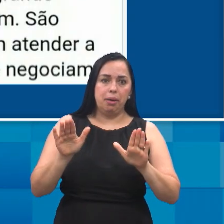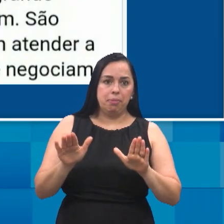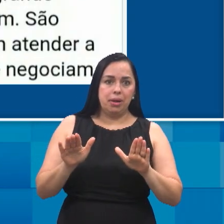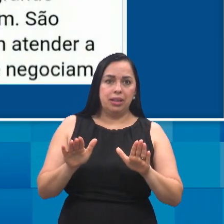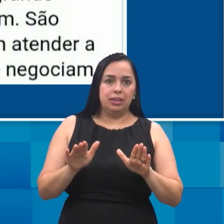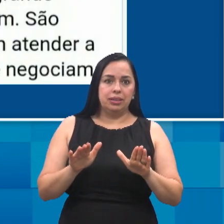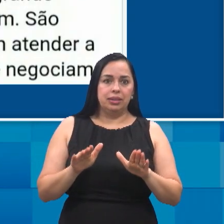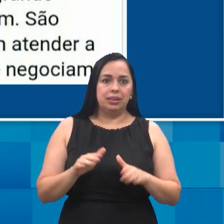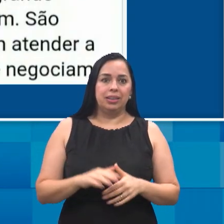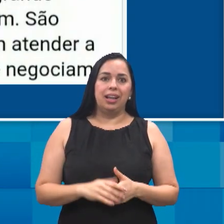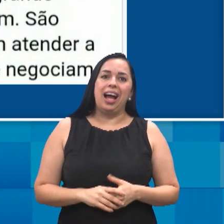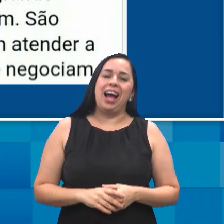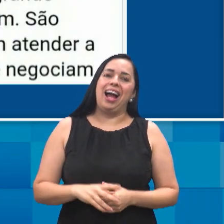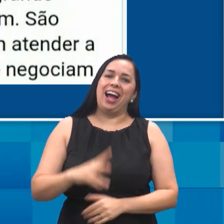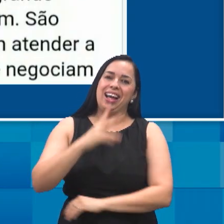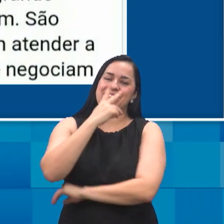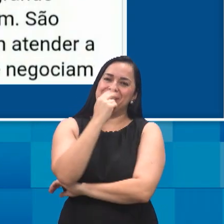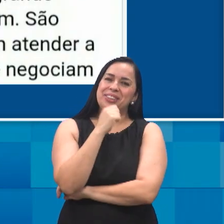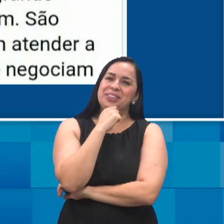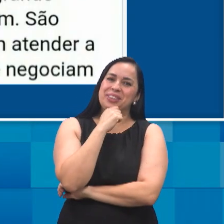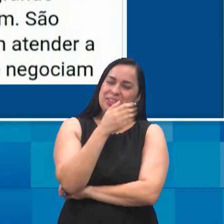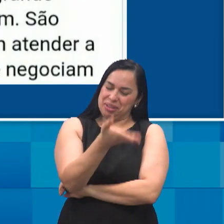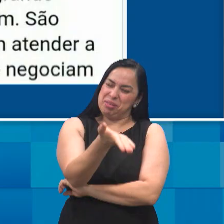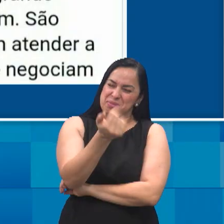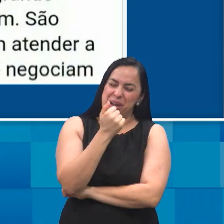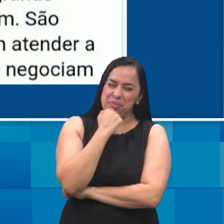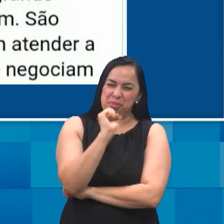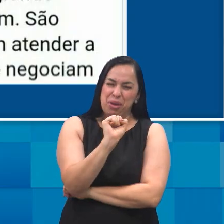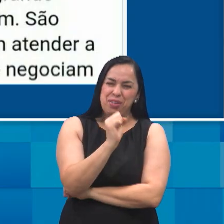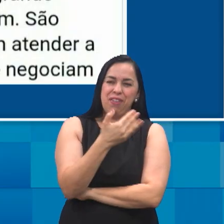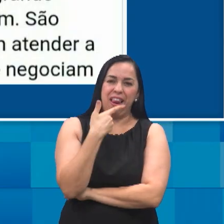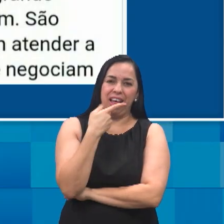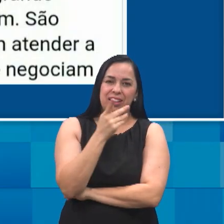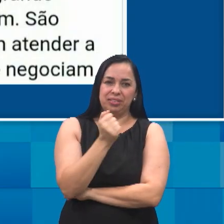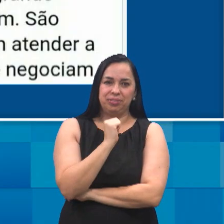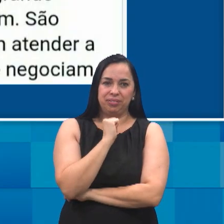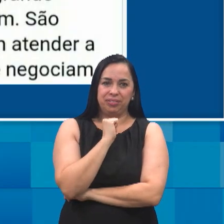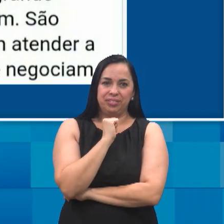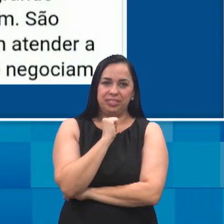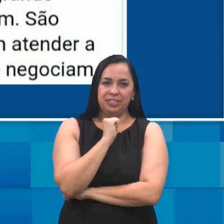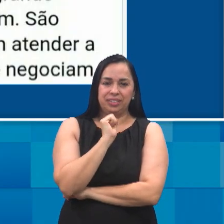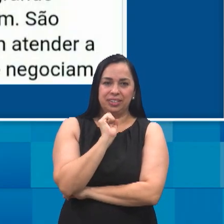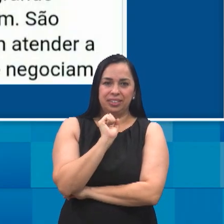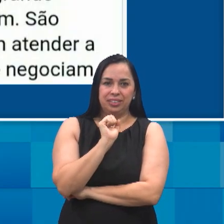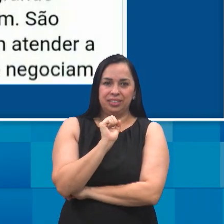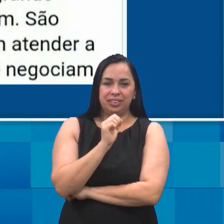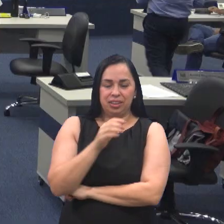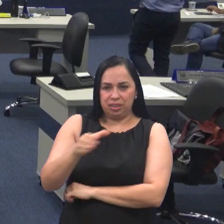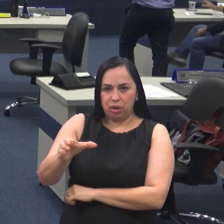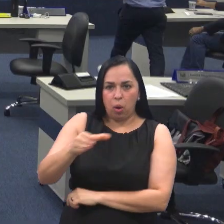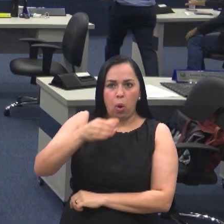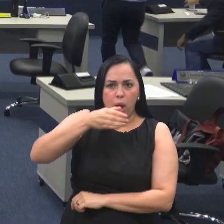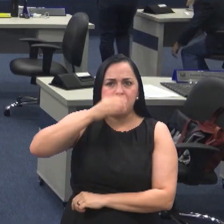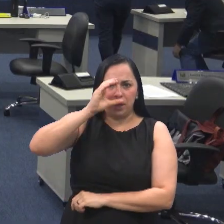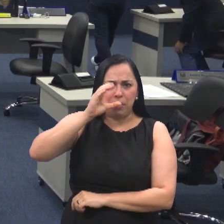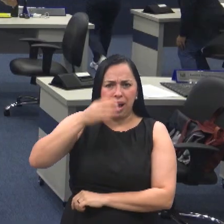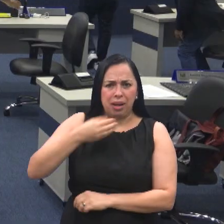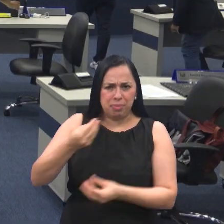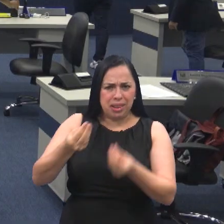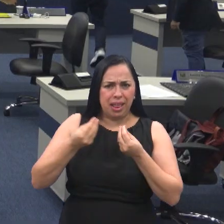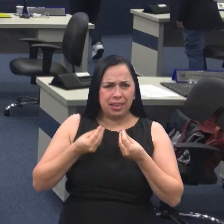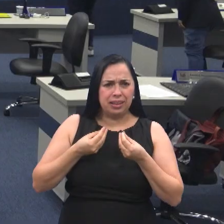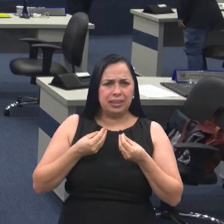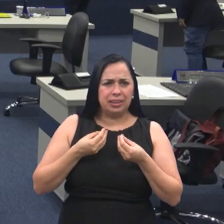não, eu acho que eu vou deixar. Vereador, por gentileza, a parte de dados. Gente, consegue uma água para mim? Porque aqui está